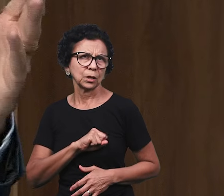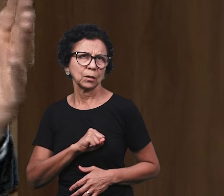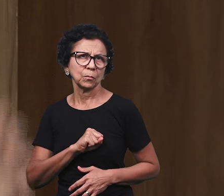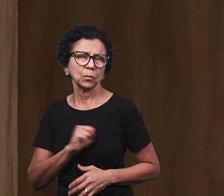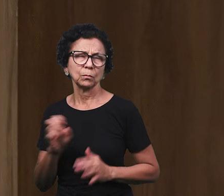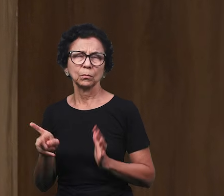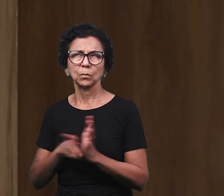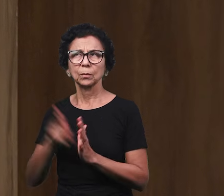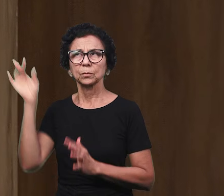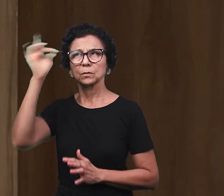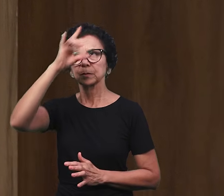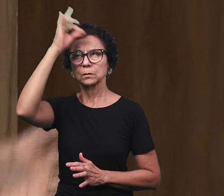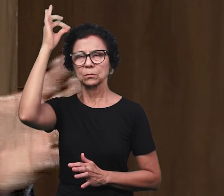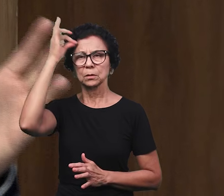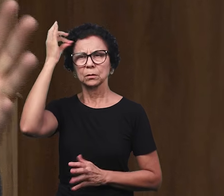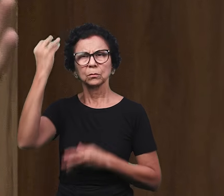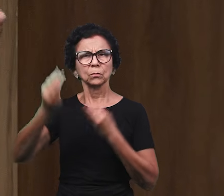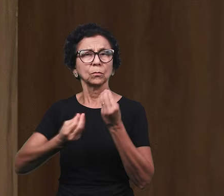Muito interessante.